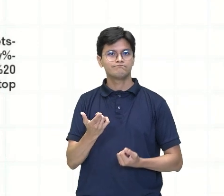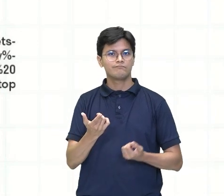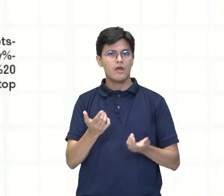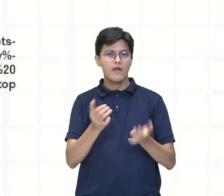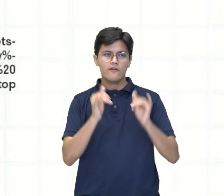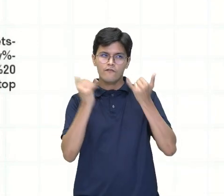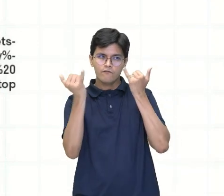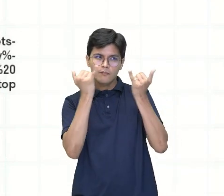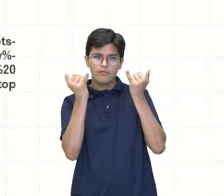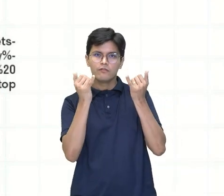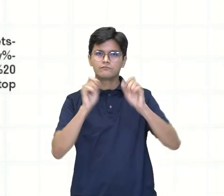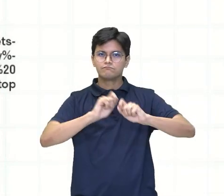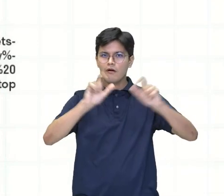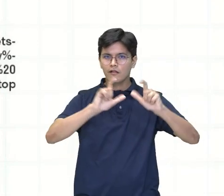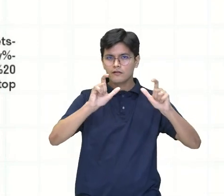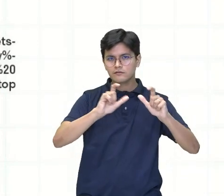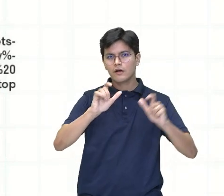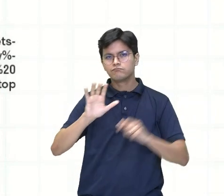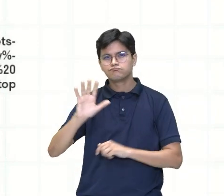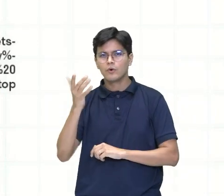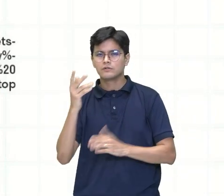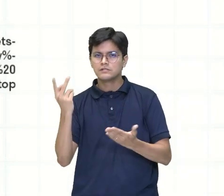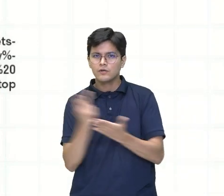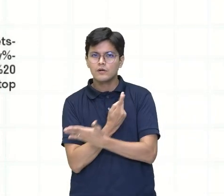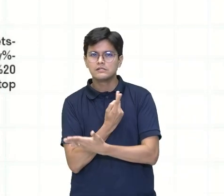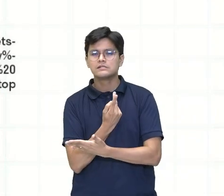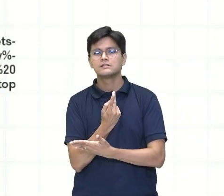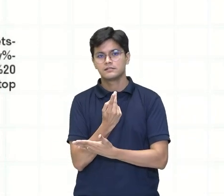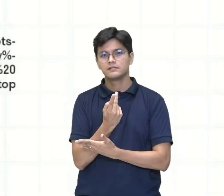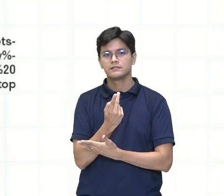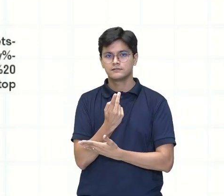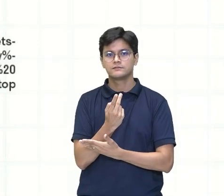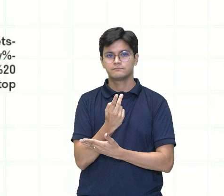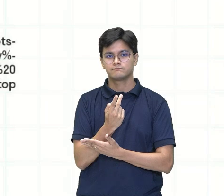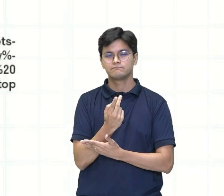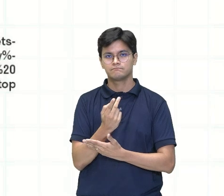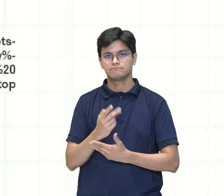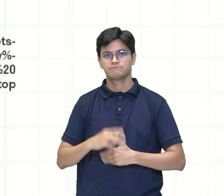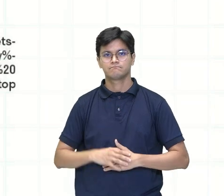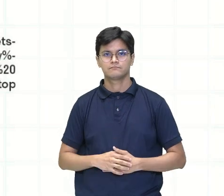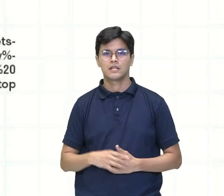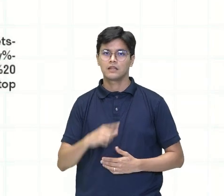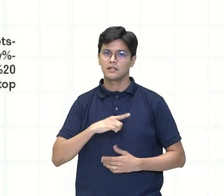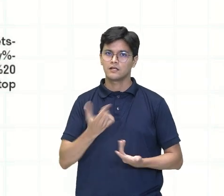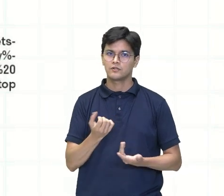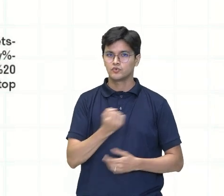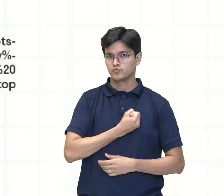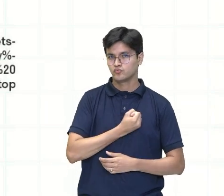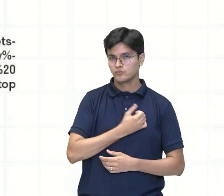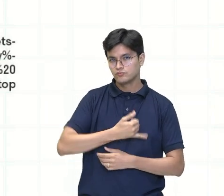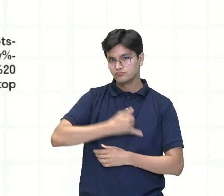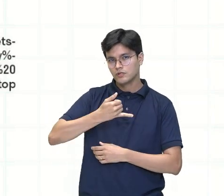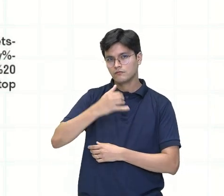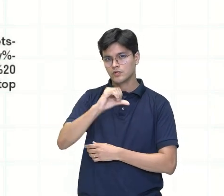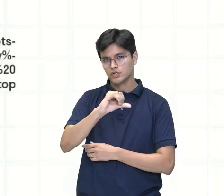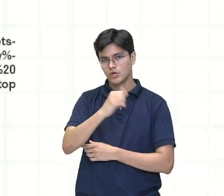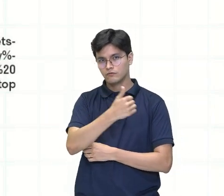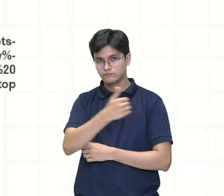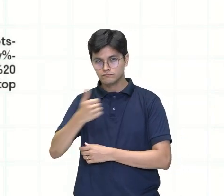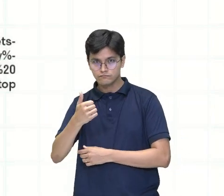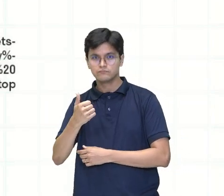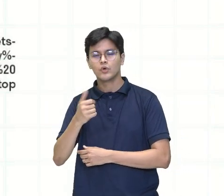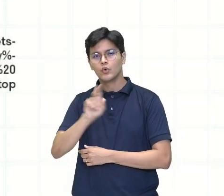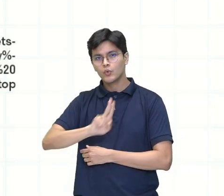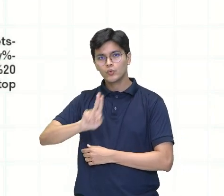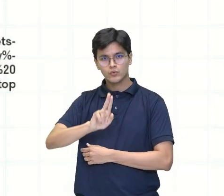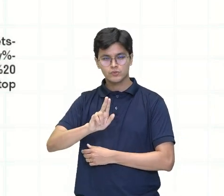acidente, certo? Para o 911, que é o número deles, né, de socorro. Por onde? Que via é essa? Via